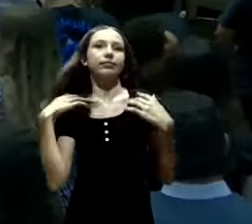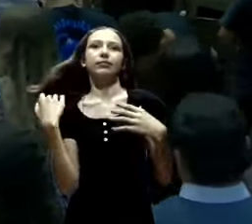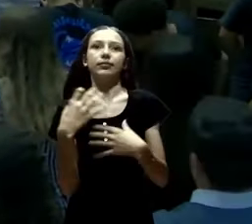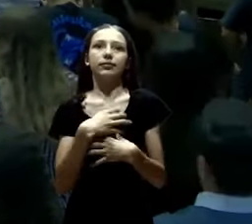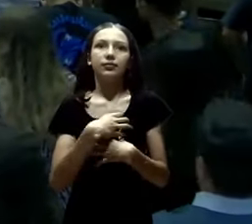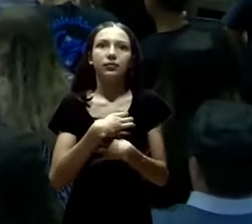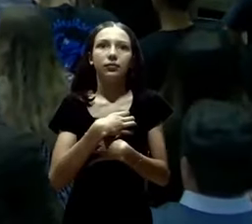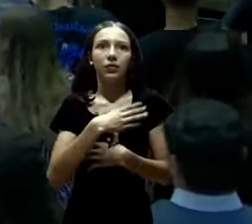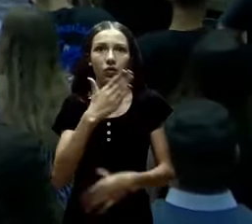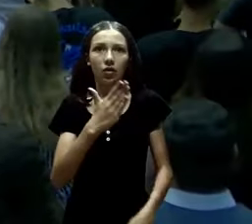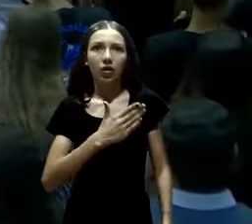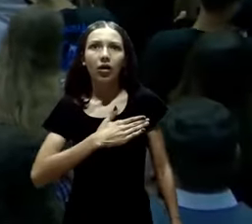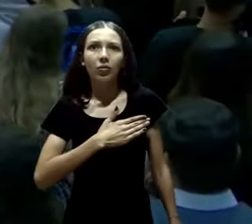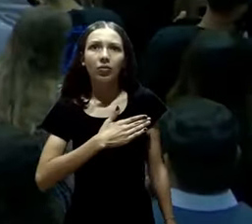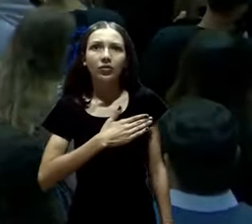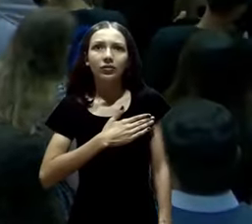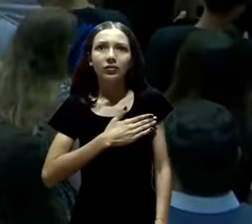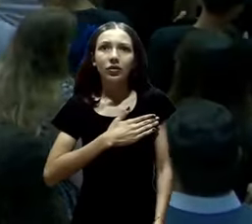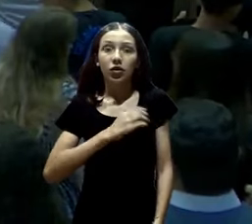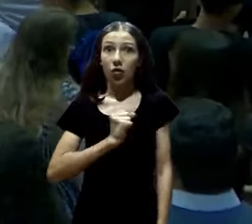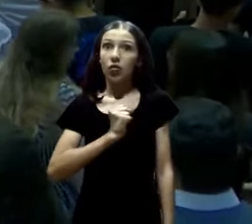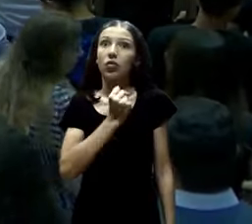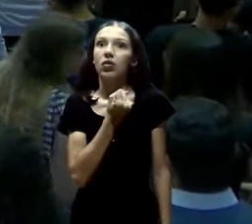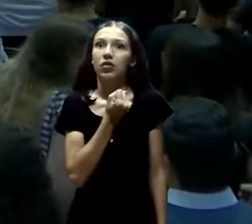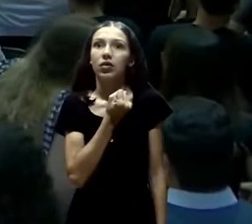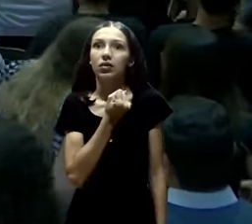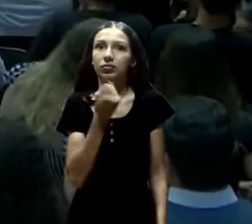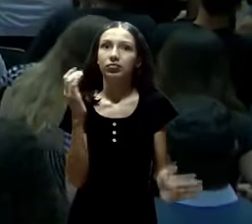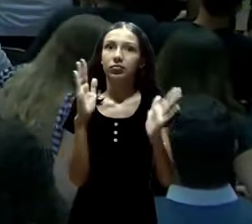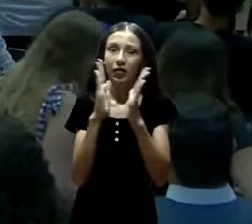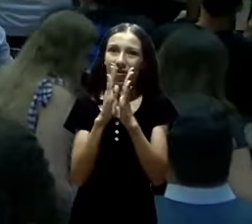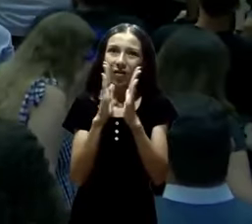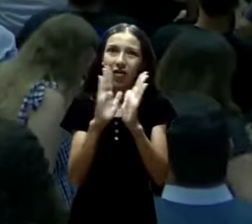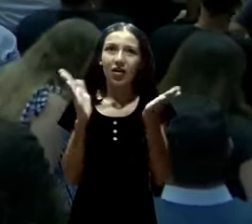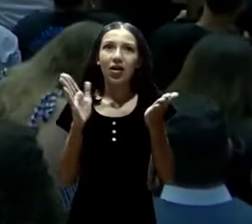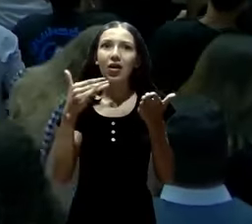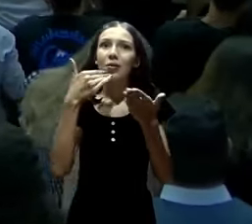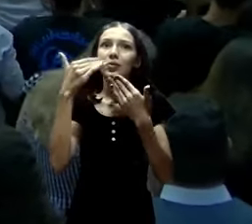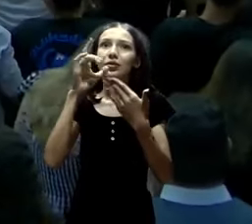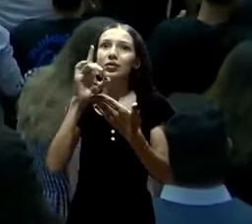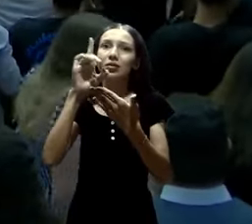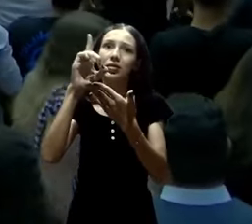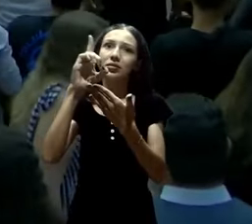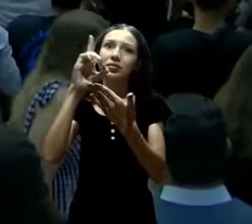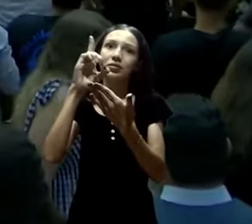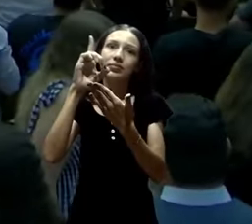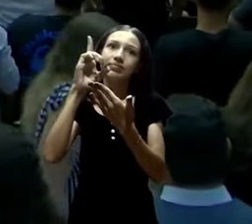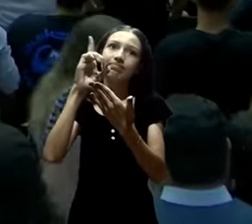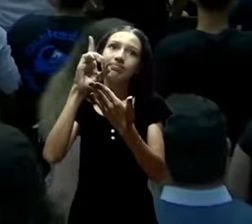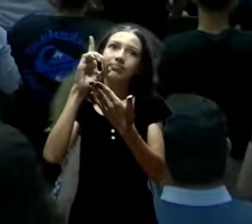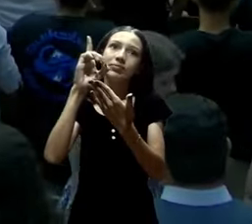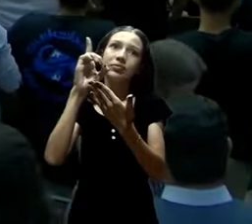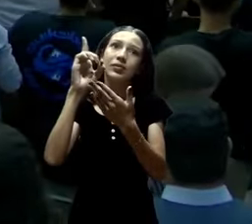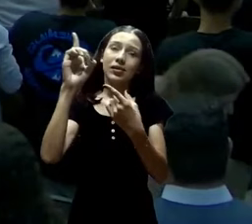toque a mão no seu peito, e se você tiver coragem, ore nesse momento pedindo: Deus, eu